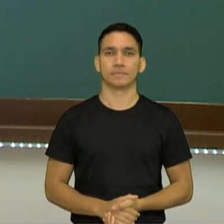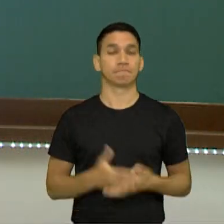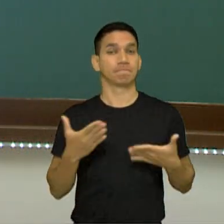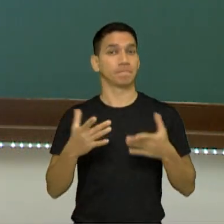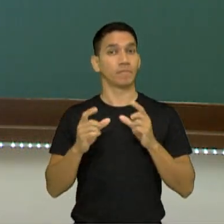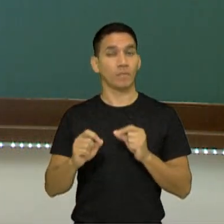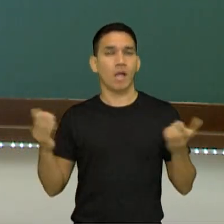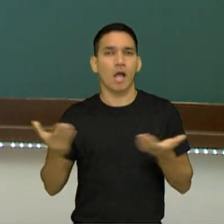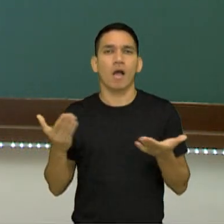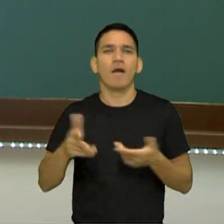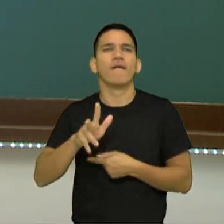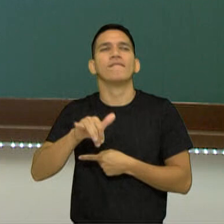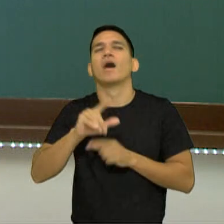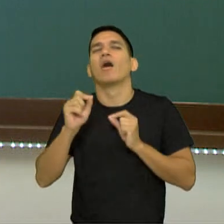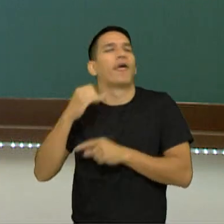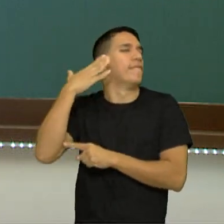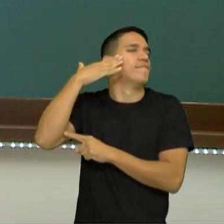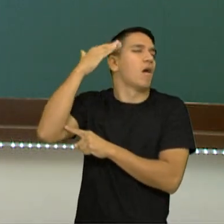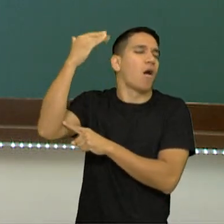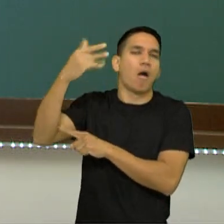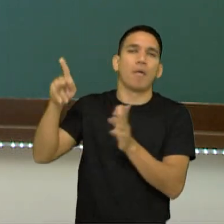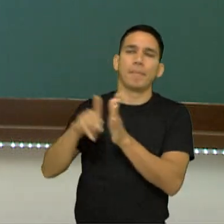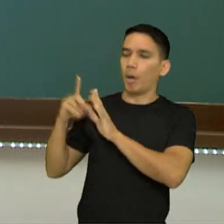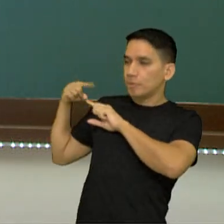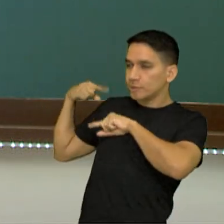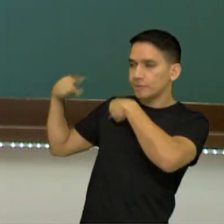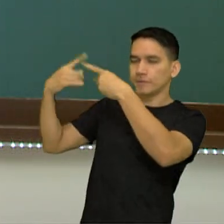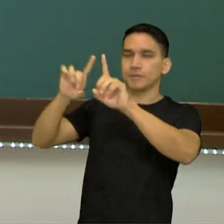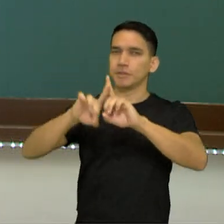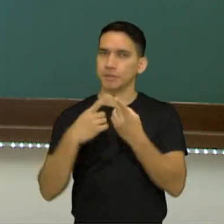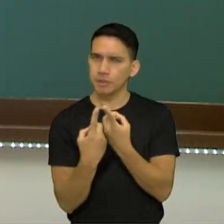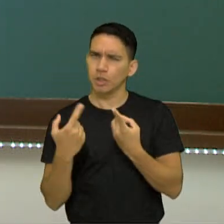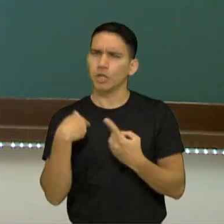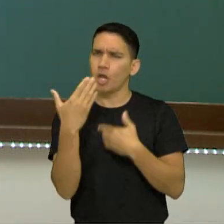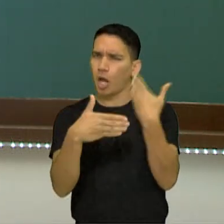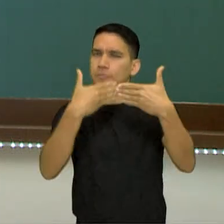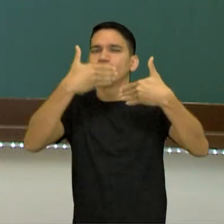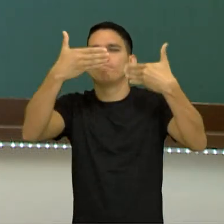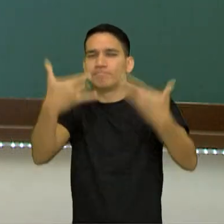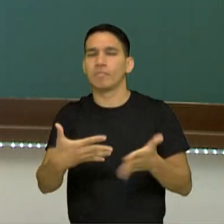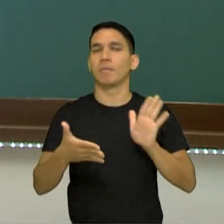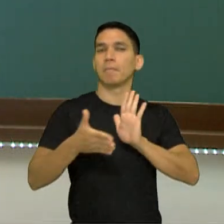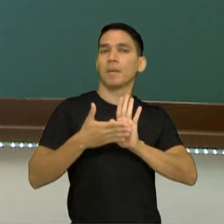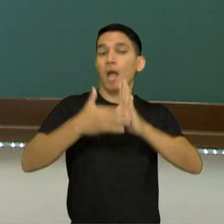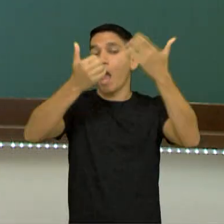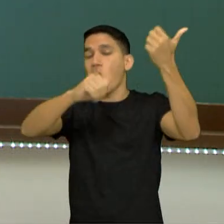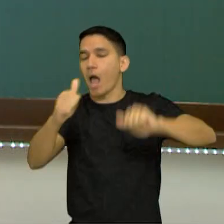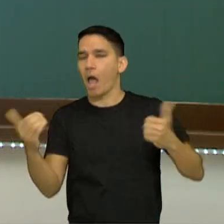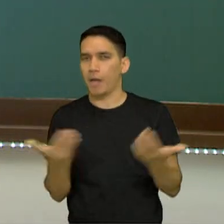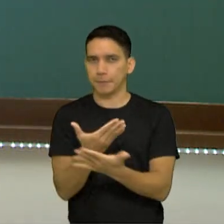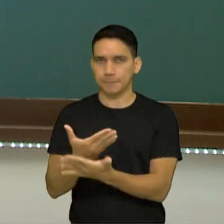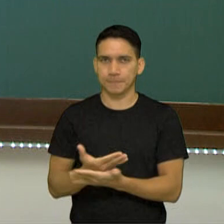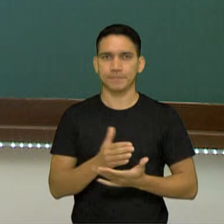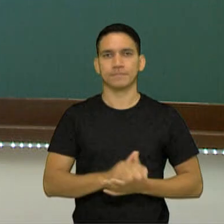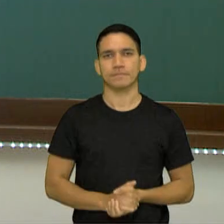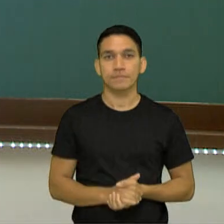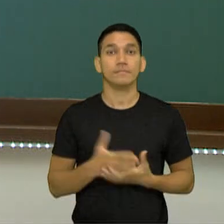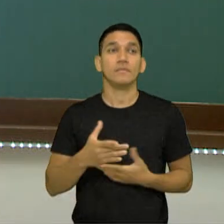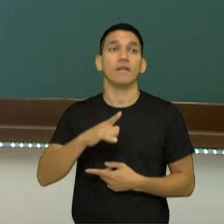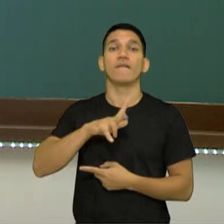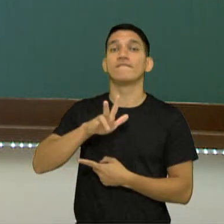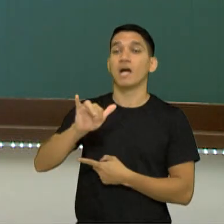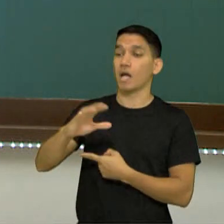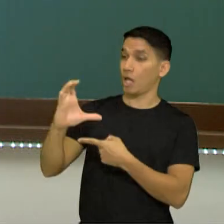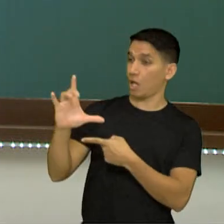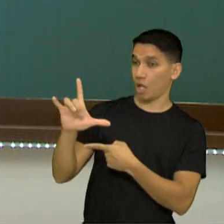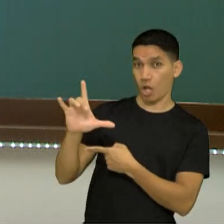Então vamos às famosas dinastias que a gente está conversando e propondo analisar nesta aula. Então a gente vai ter o